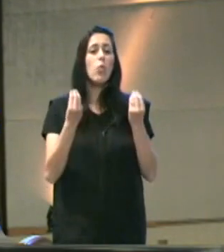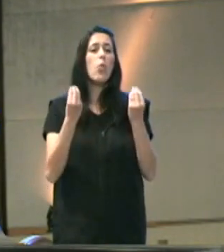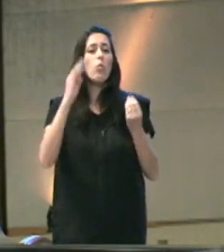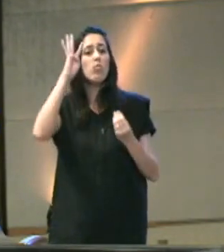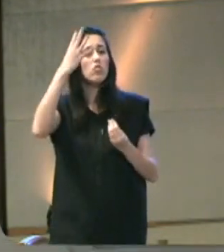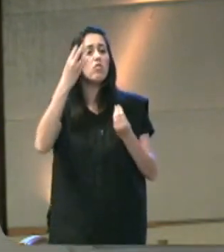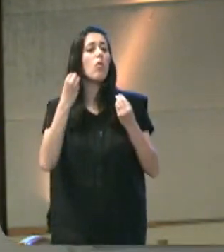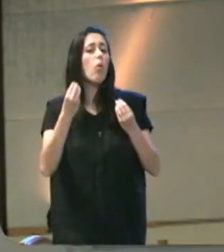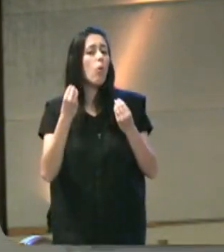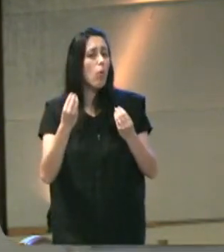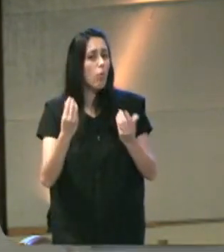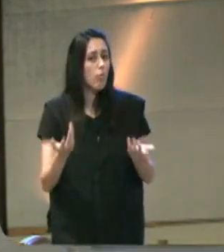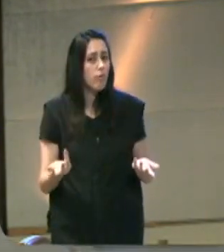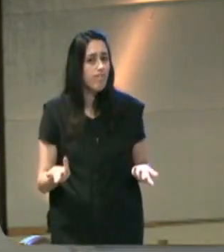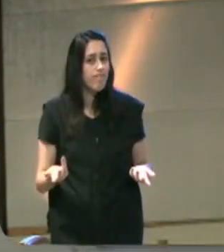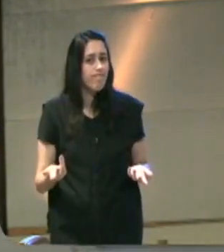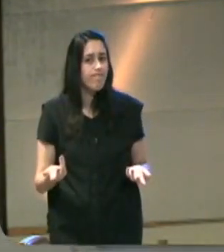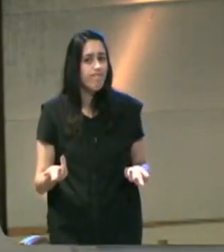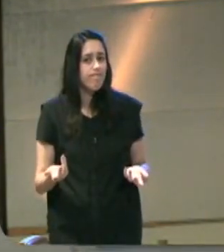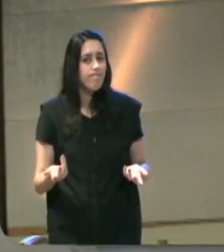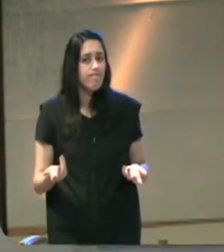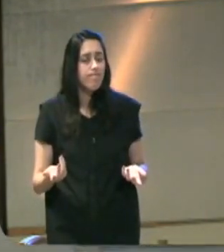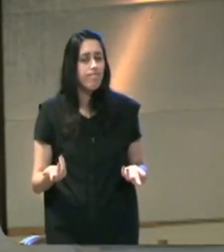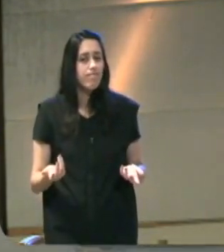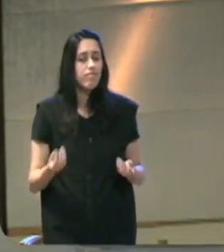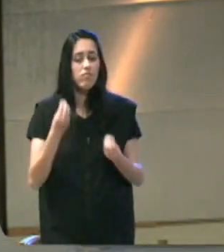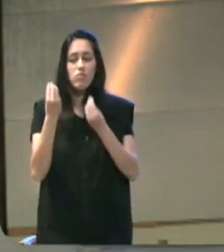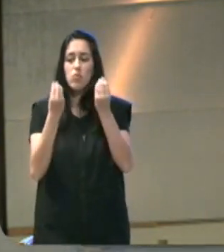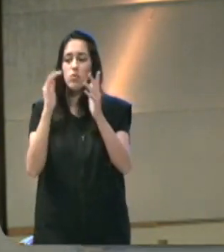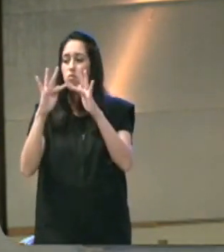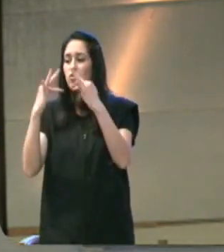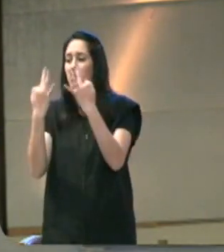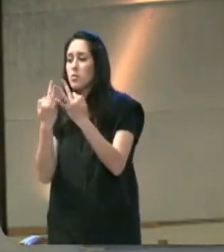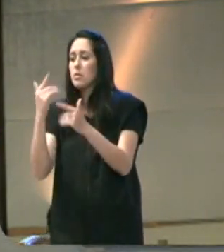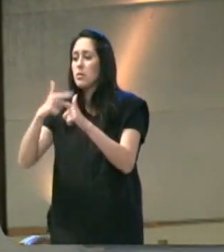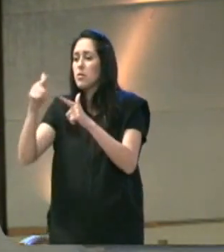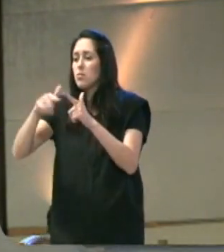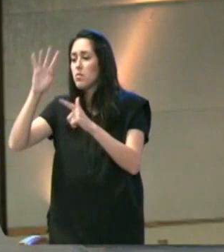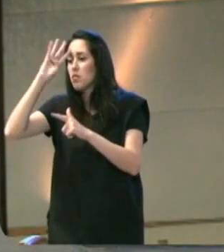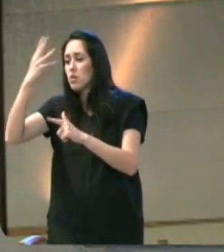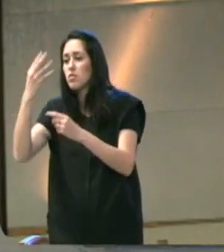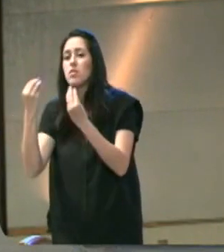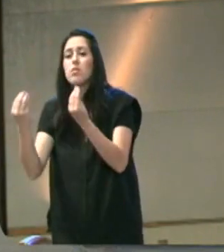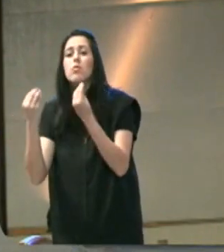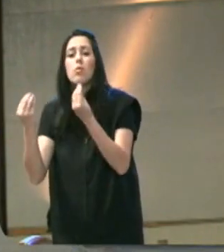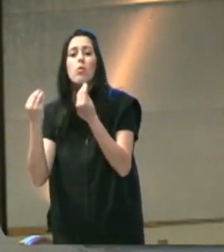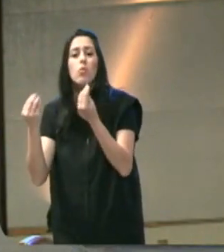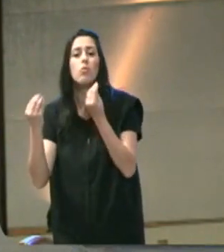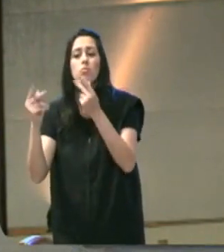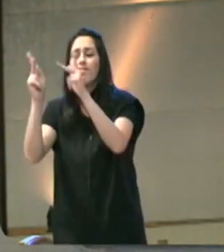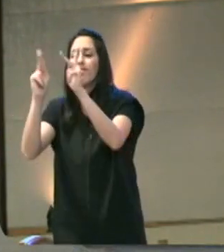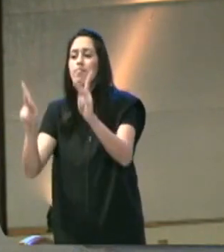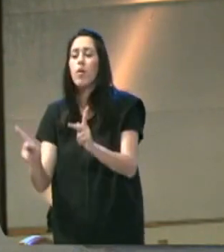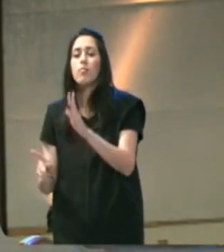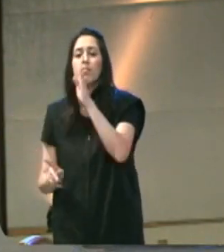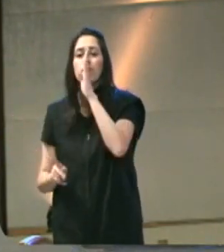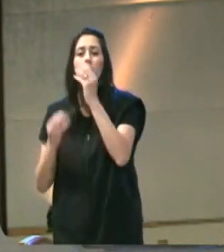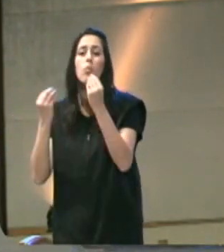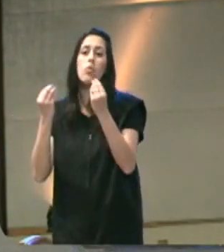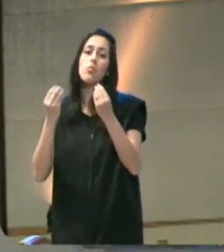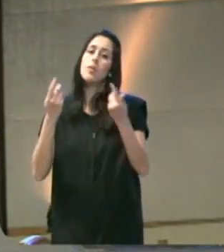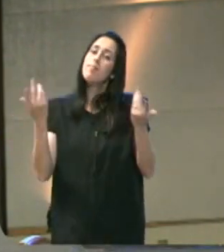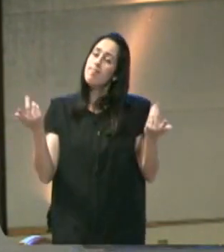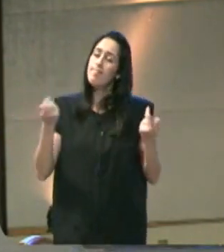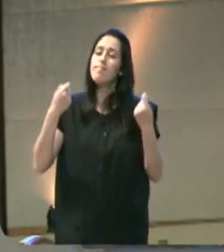Porque dependendo da resposta que você dê a essa pergunta, você vai ter que usar os caminhos de Deus e não os